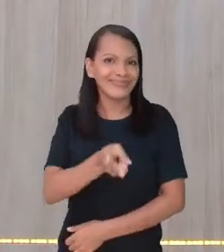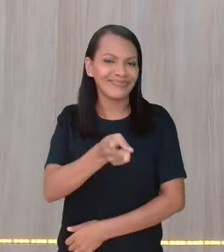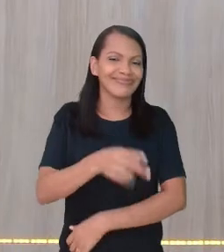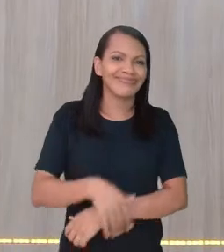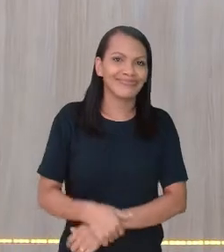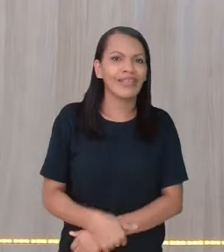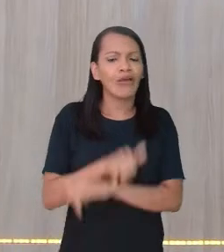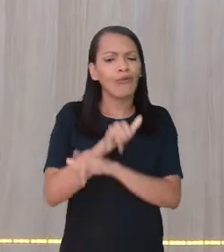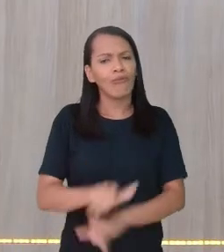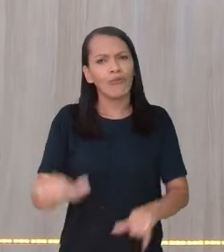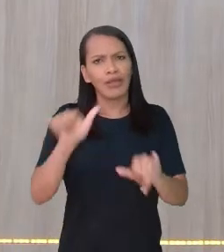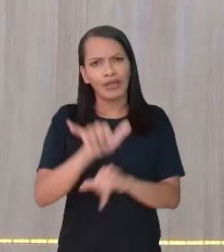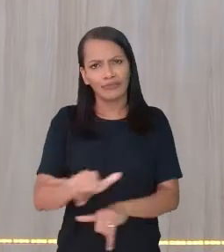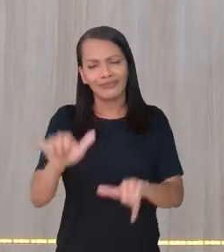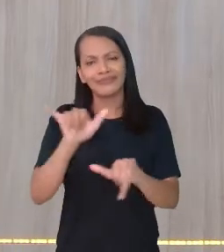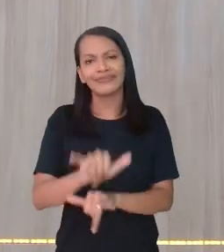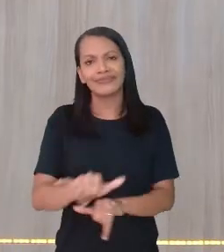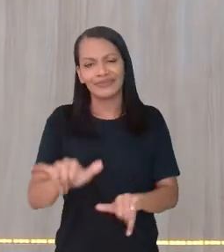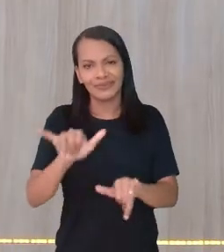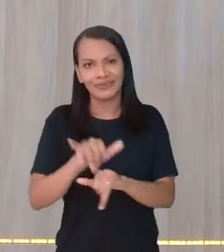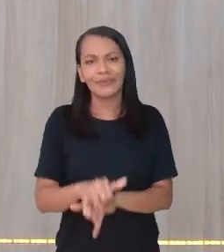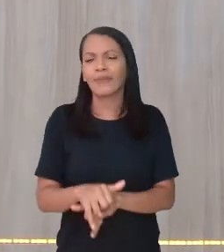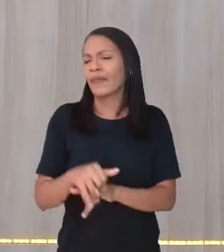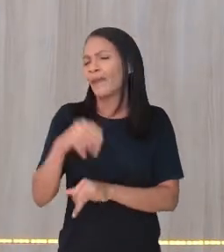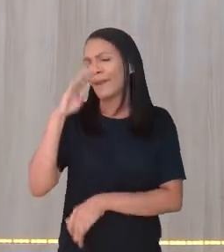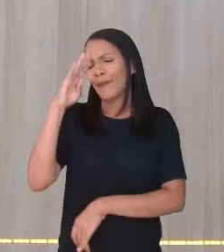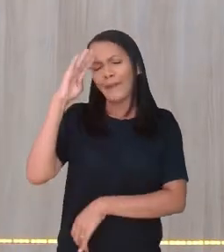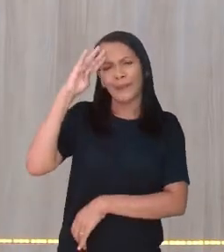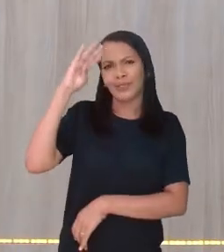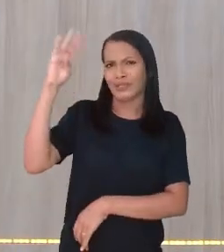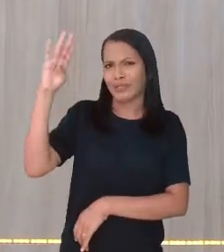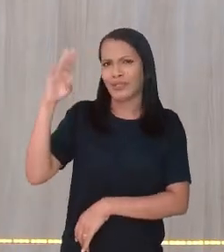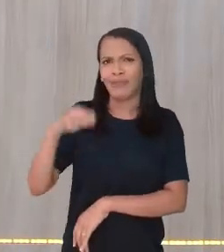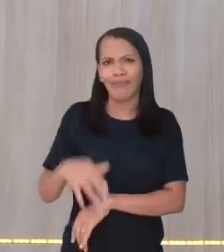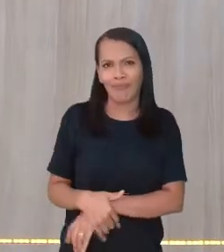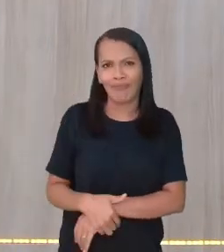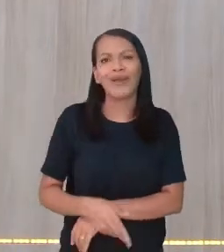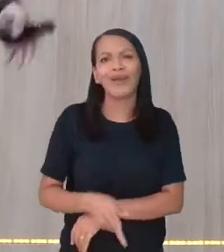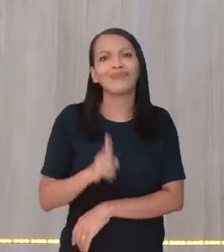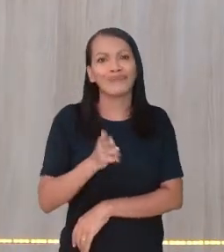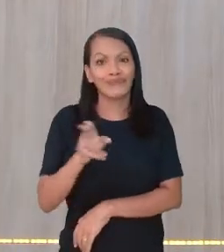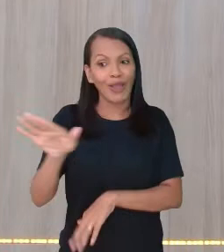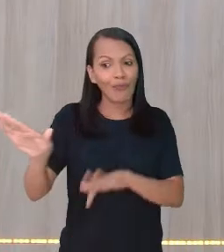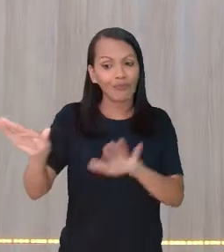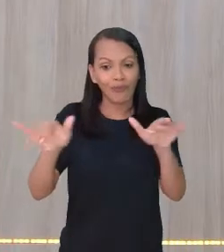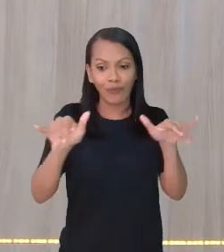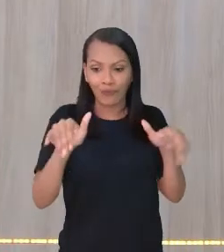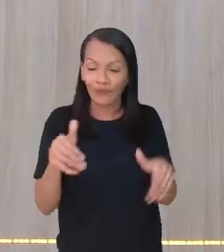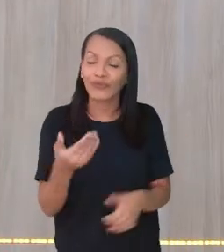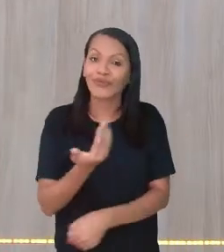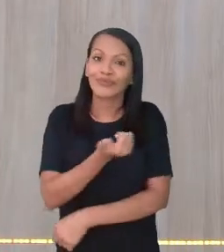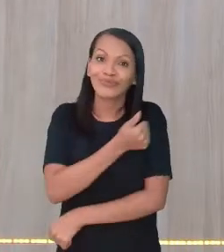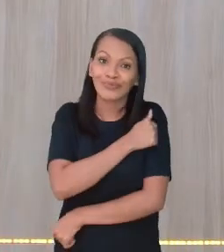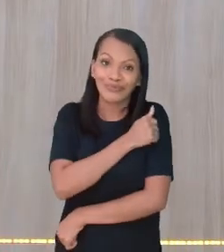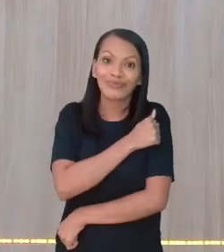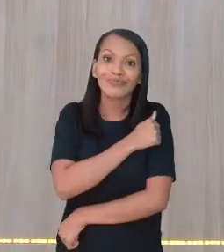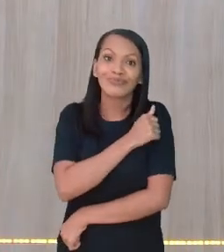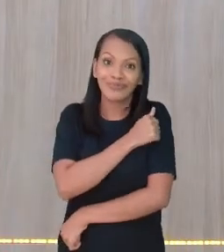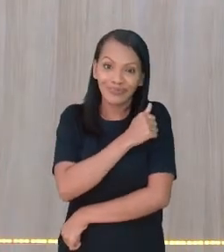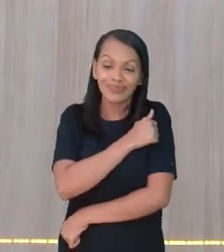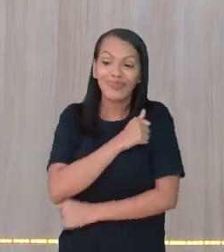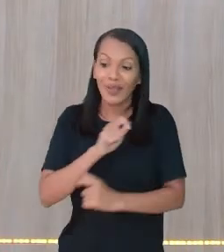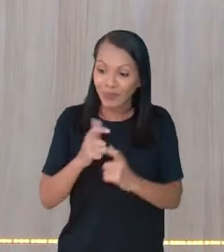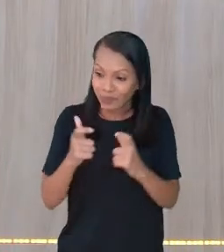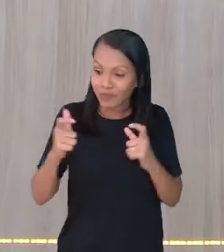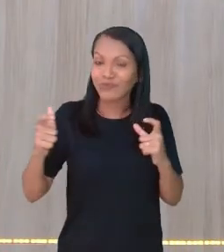dar os recadinhos aqui, os recadinhos primordiais, para que a quantidade de alunos aí venham chegando e